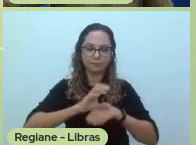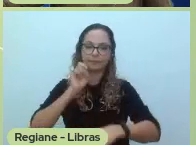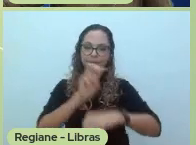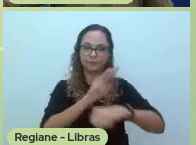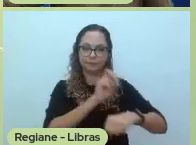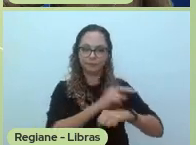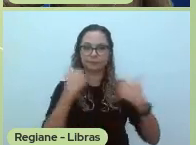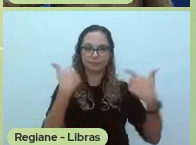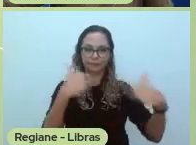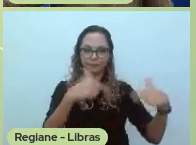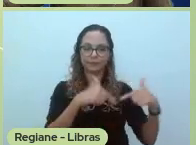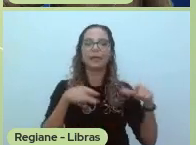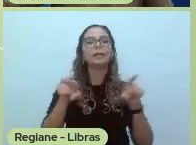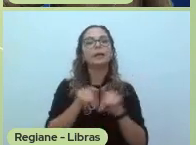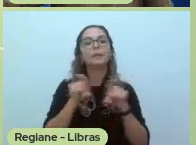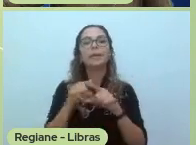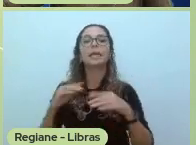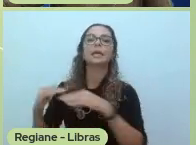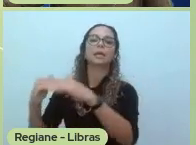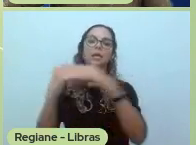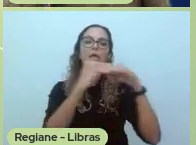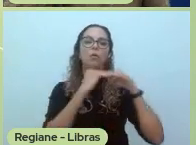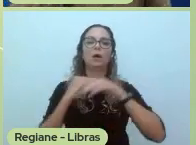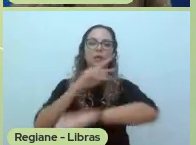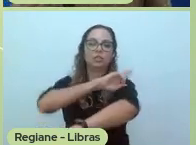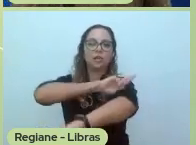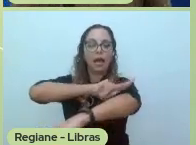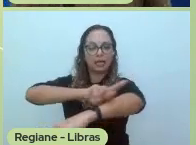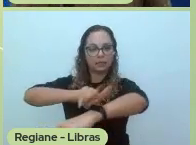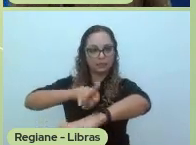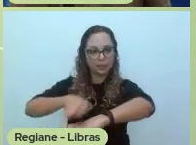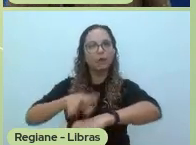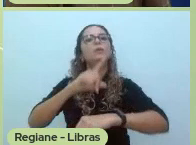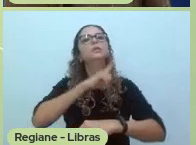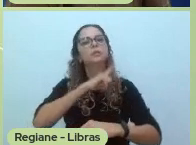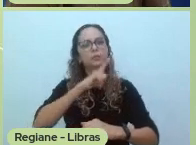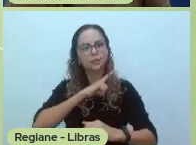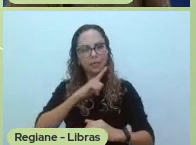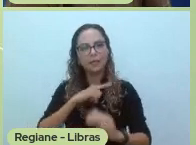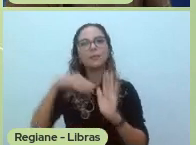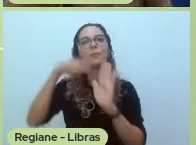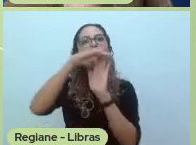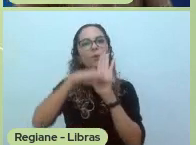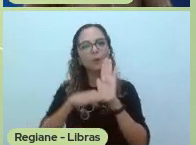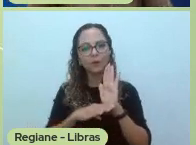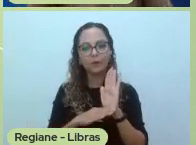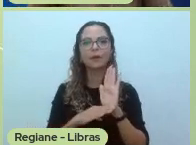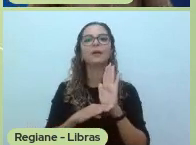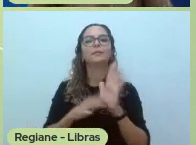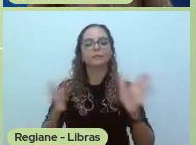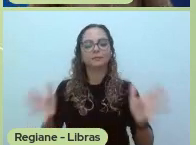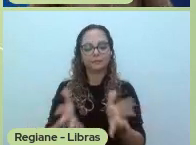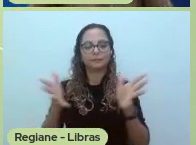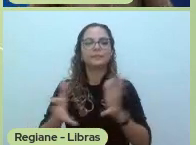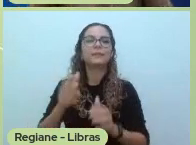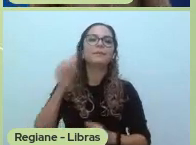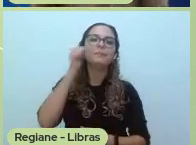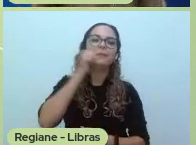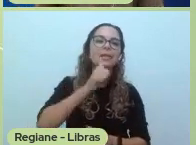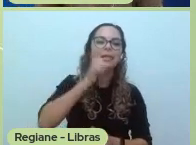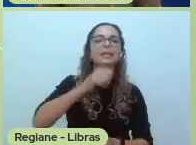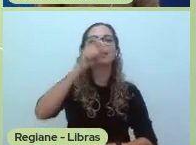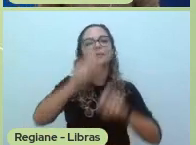igualdade racial, tem programas de capacitação e mentoria para meninas e mulheres pretas, pardas e